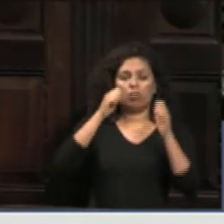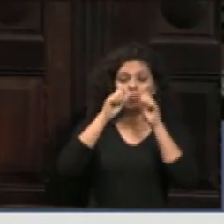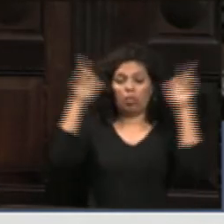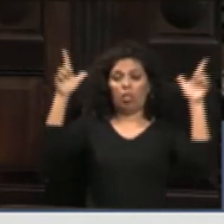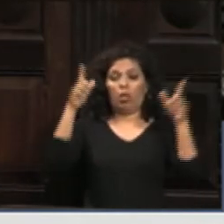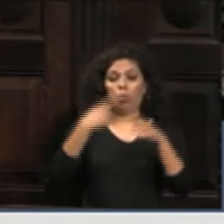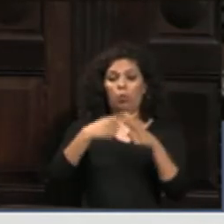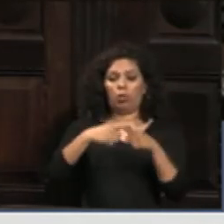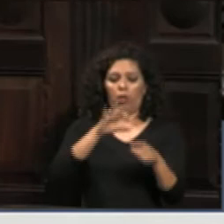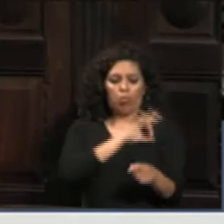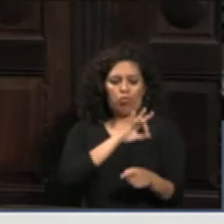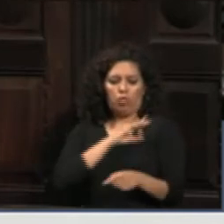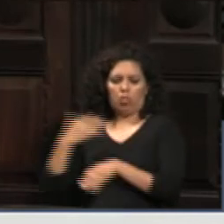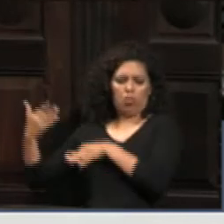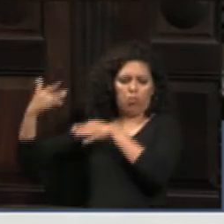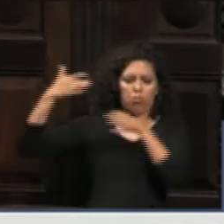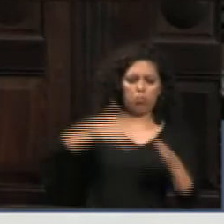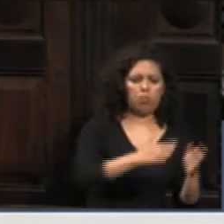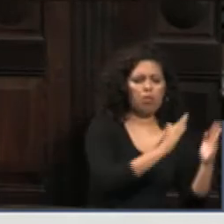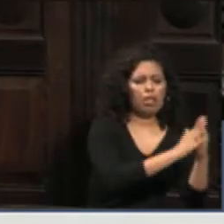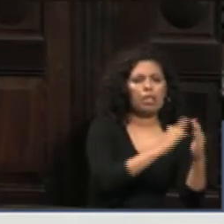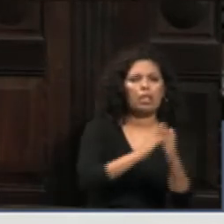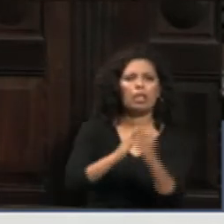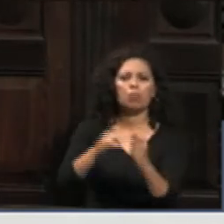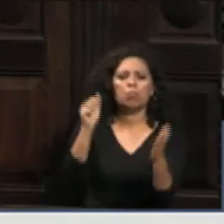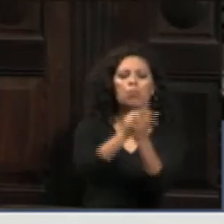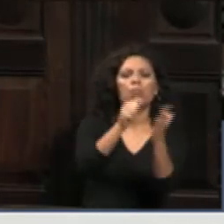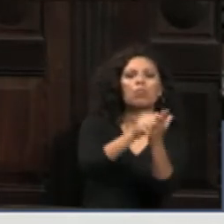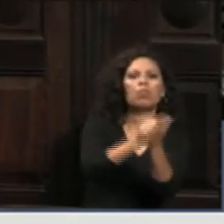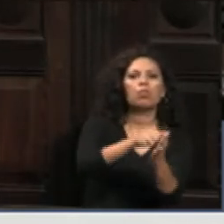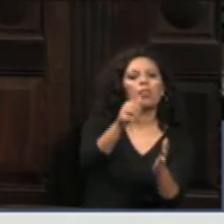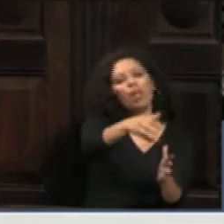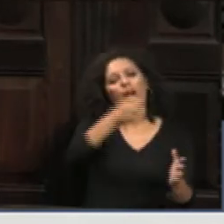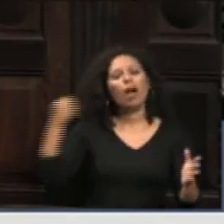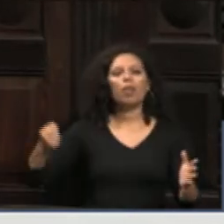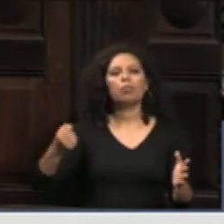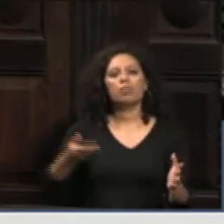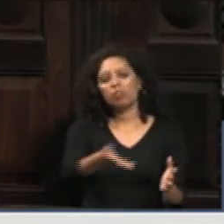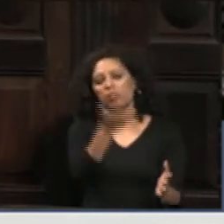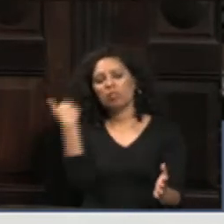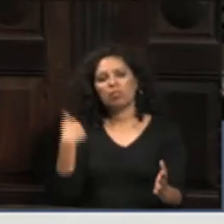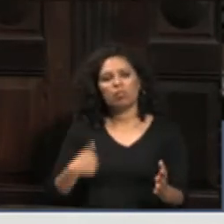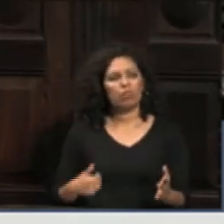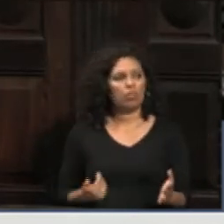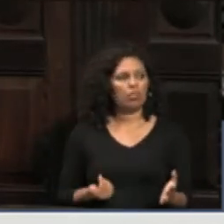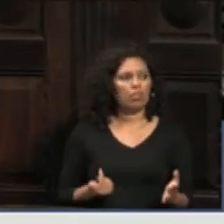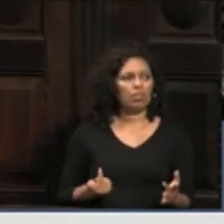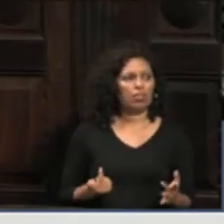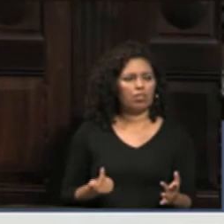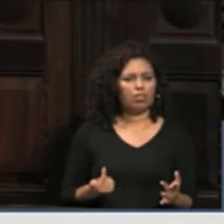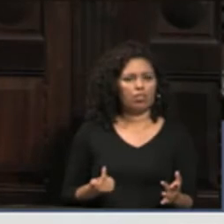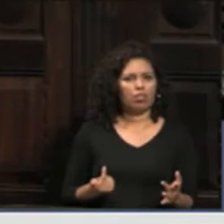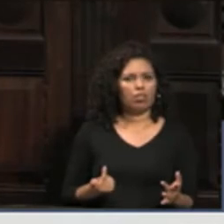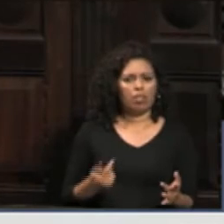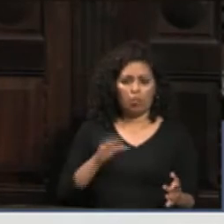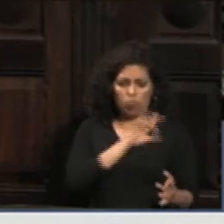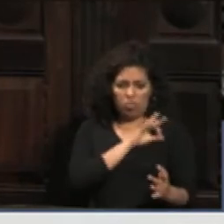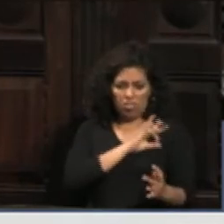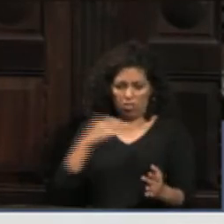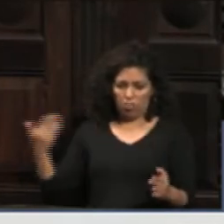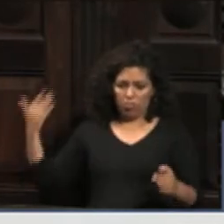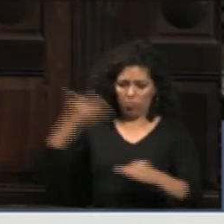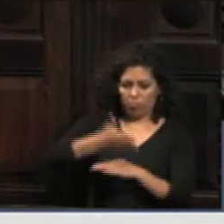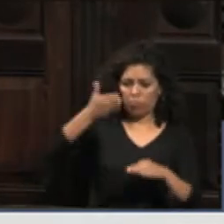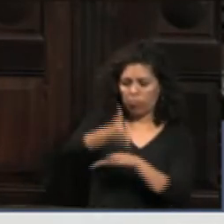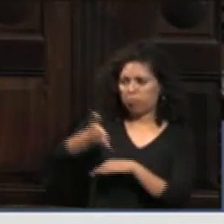polícia, e a gente abrir a porta, ela entrar, não querer conversa, não dar satisfação, pegar um dos